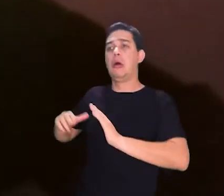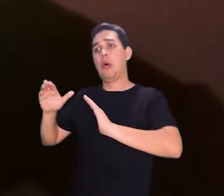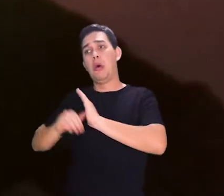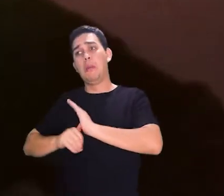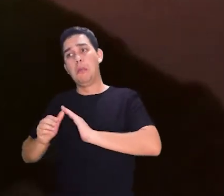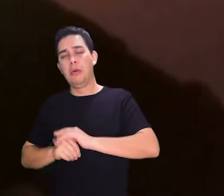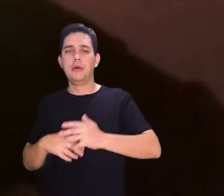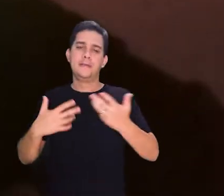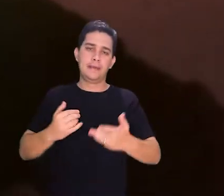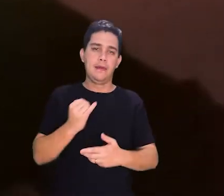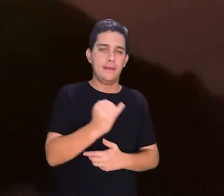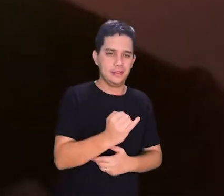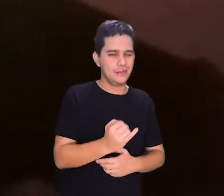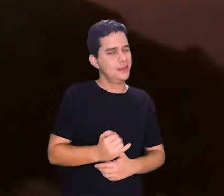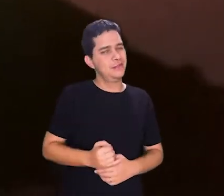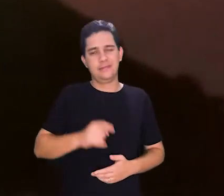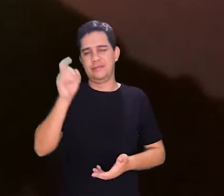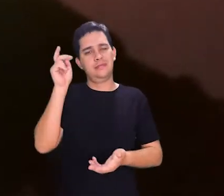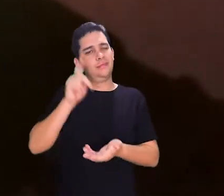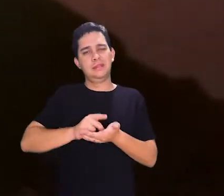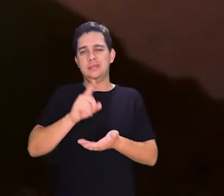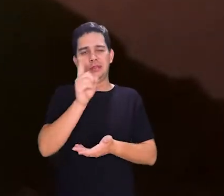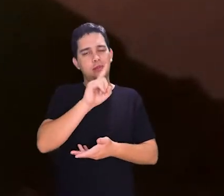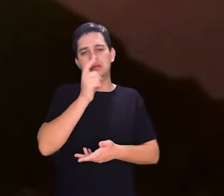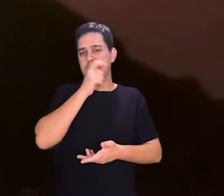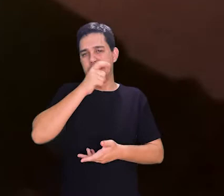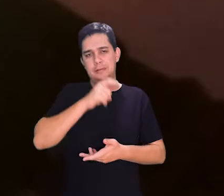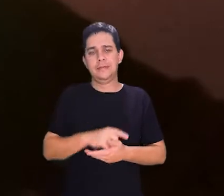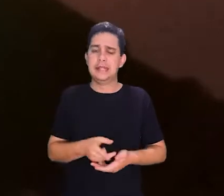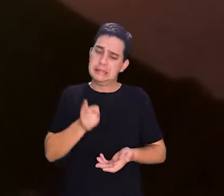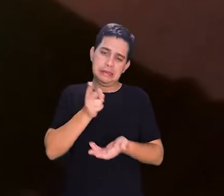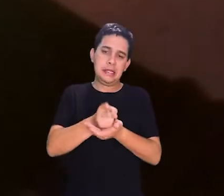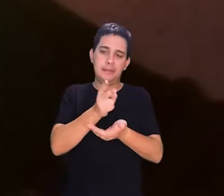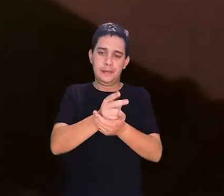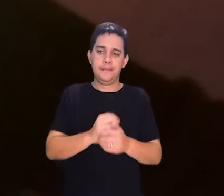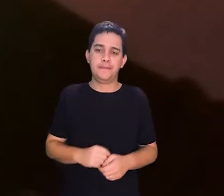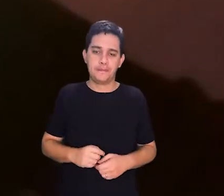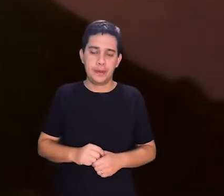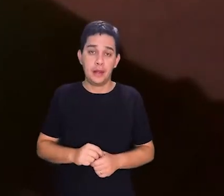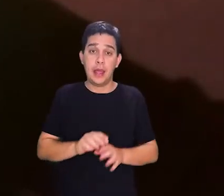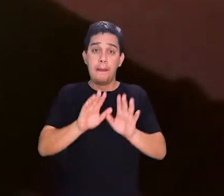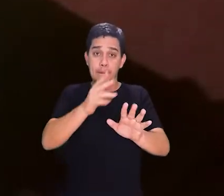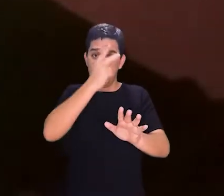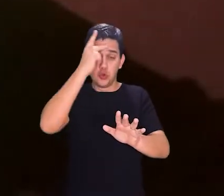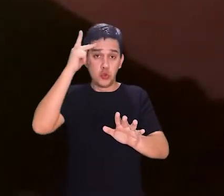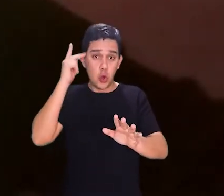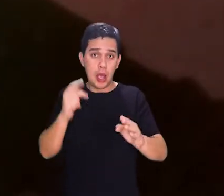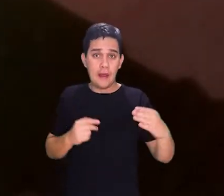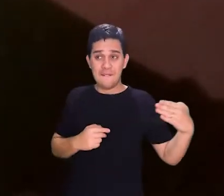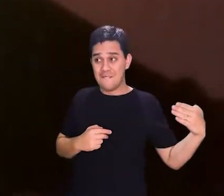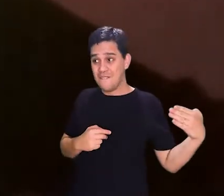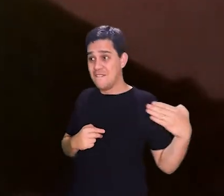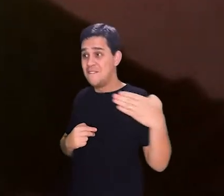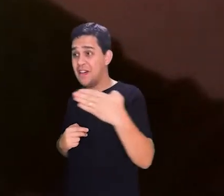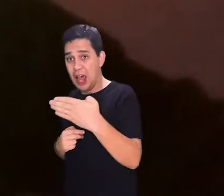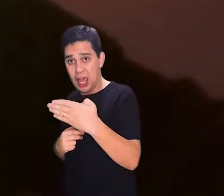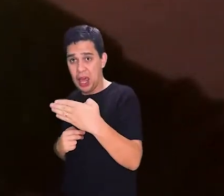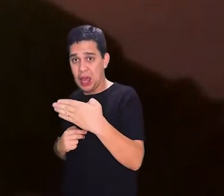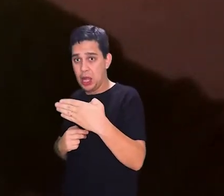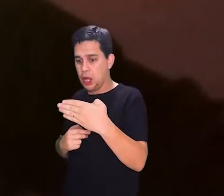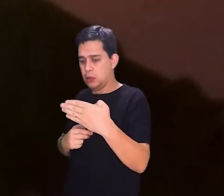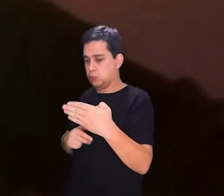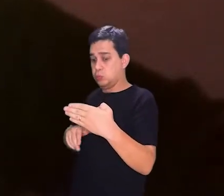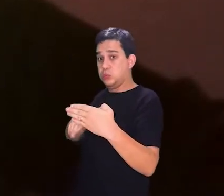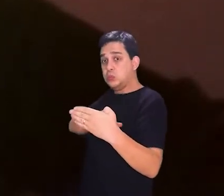de regra, é isso. Enquanto o cara só vai na delegacia depois que a carga já está